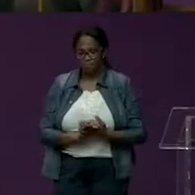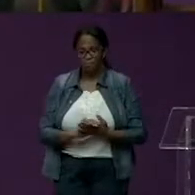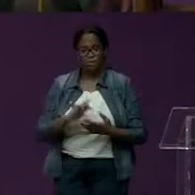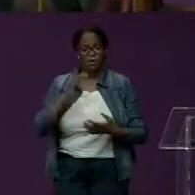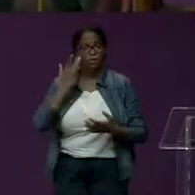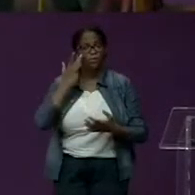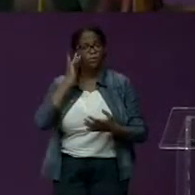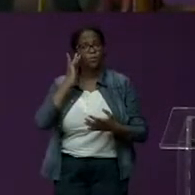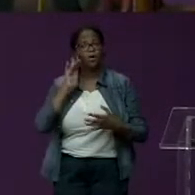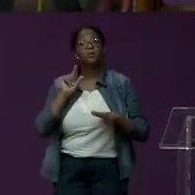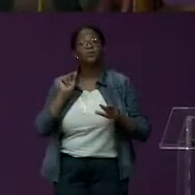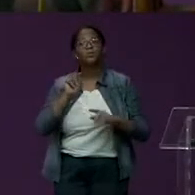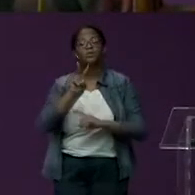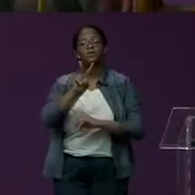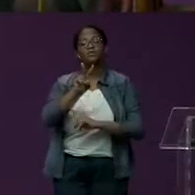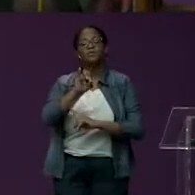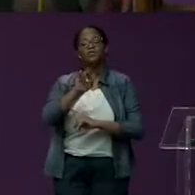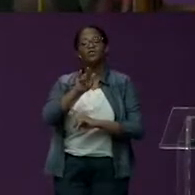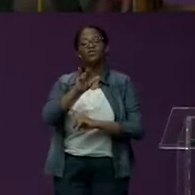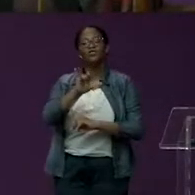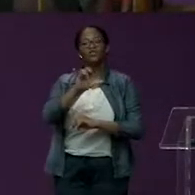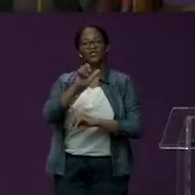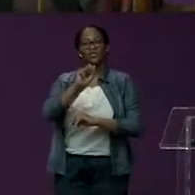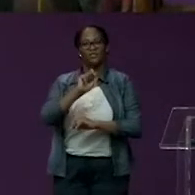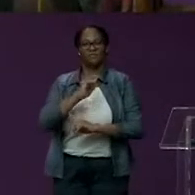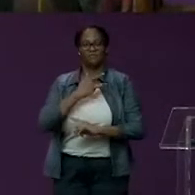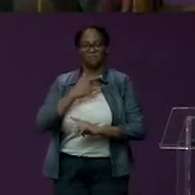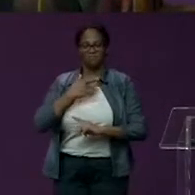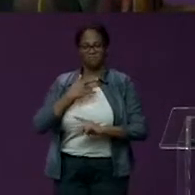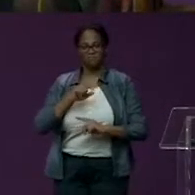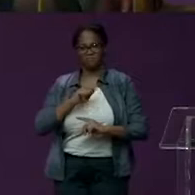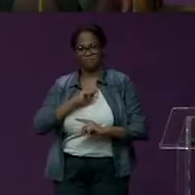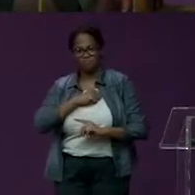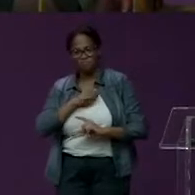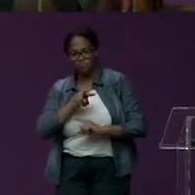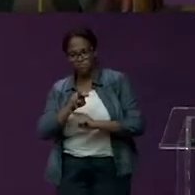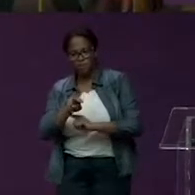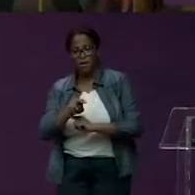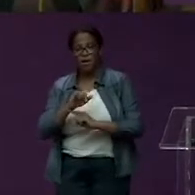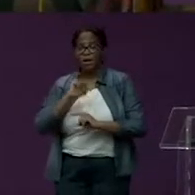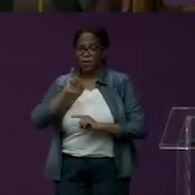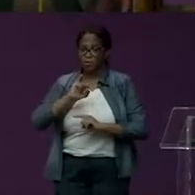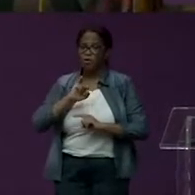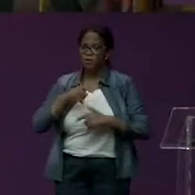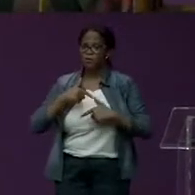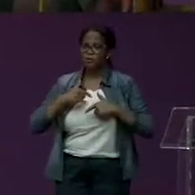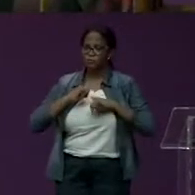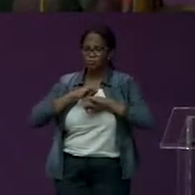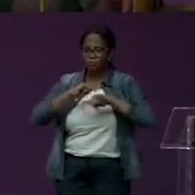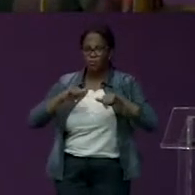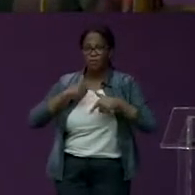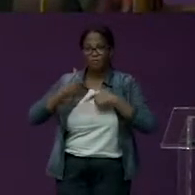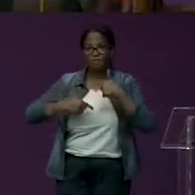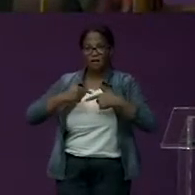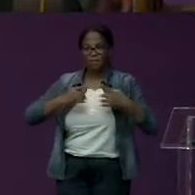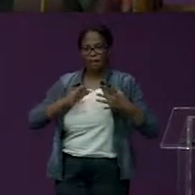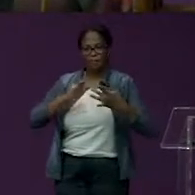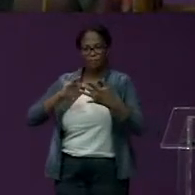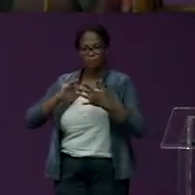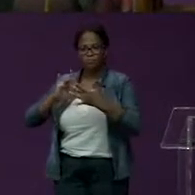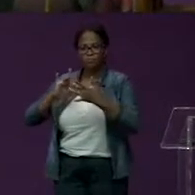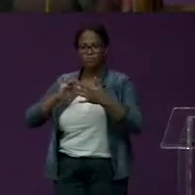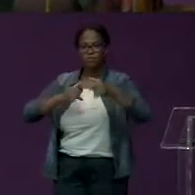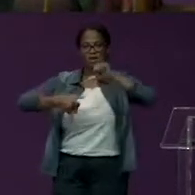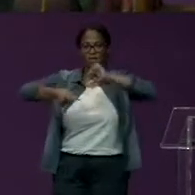que, em relação à vigilância, é importante falar do trabalho articulado dos laboratórios de referência, que apareceu ali